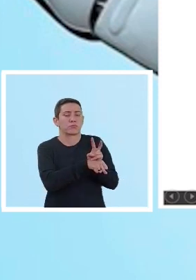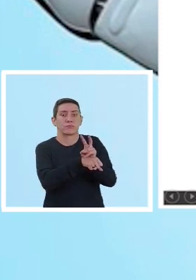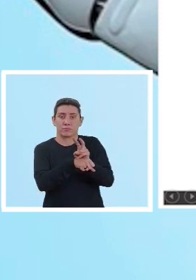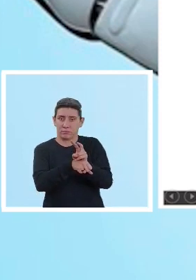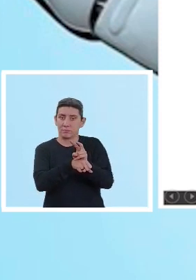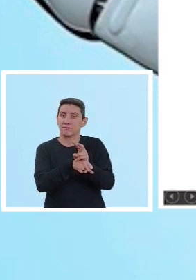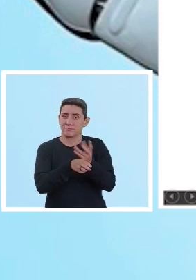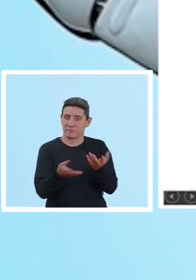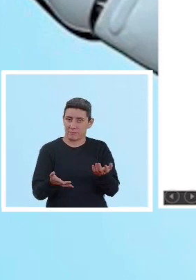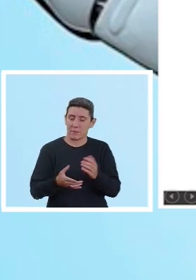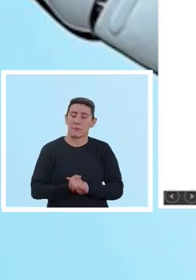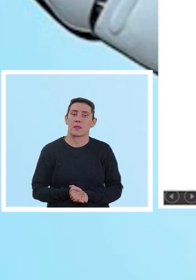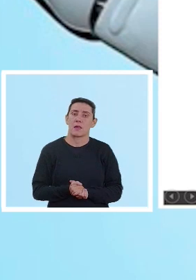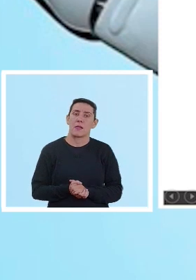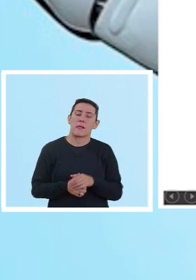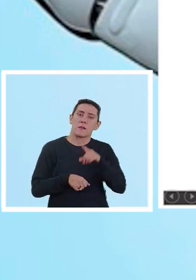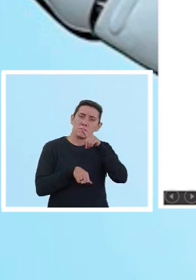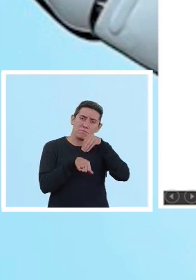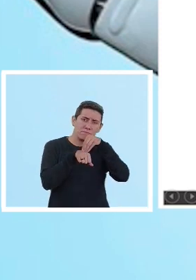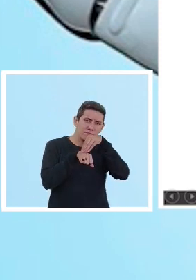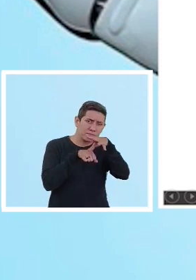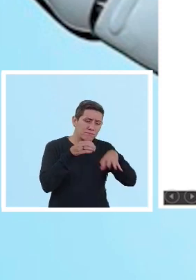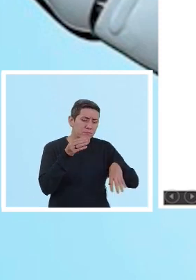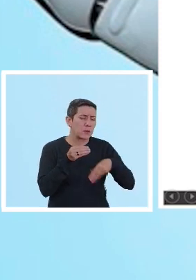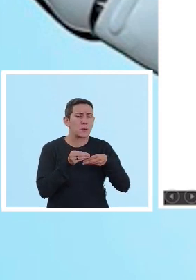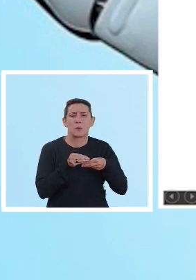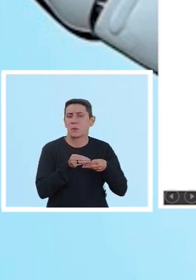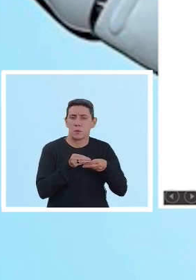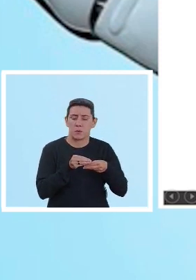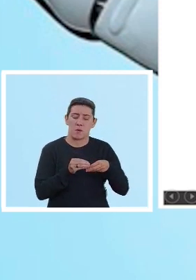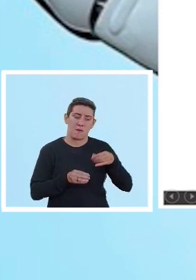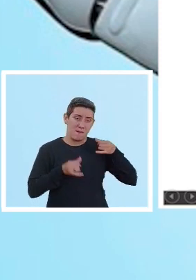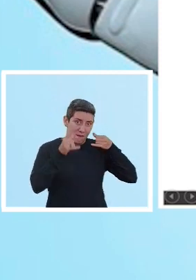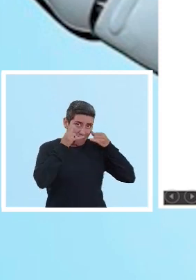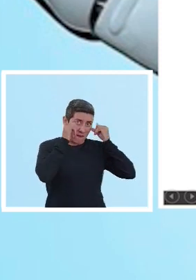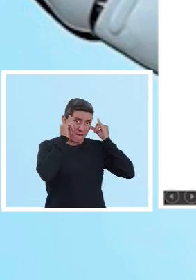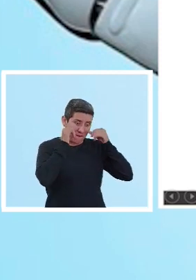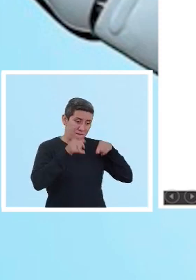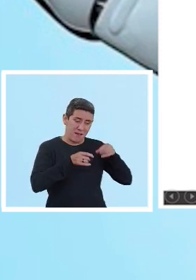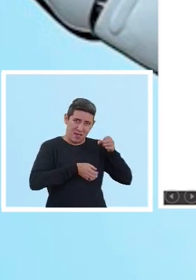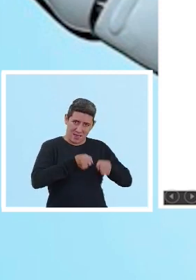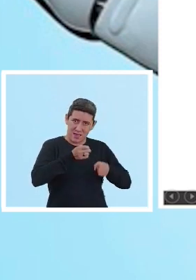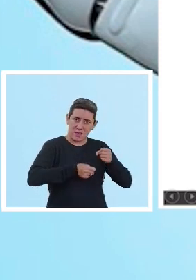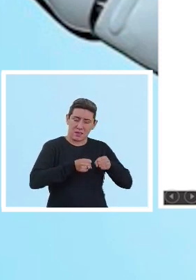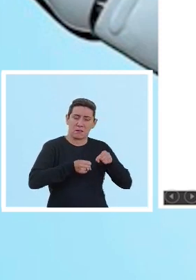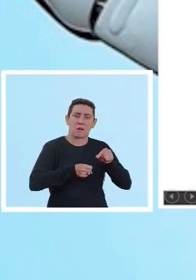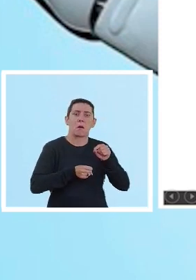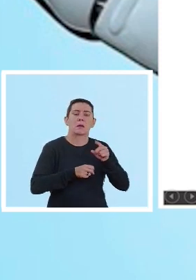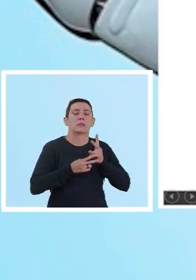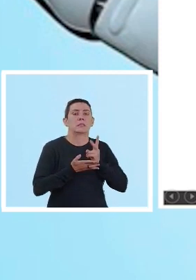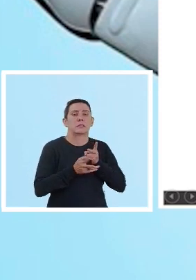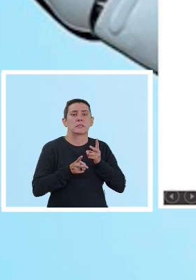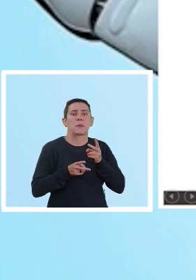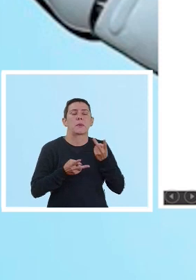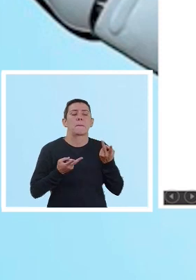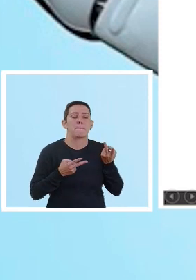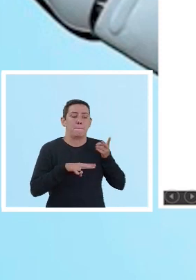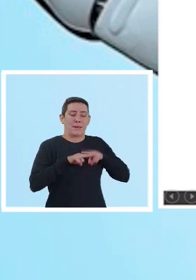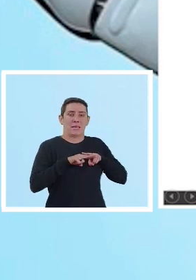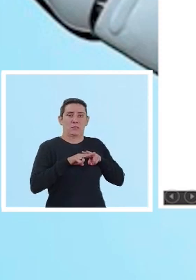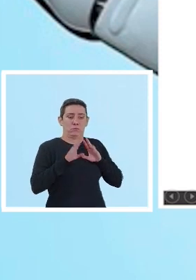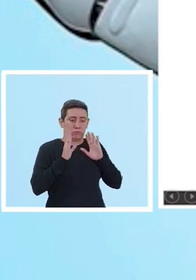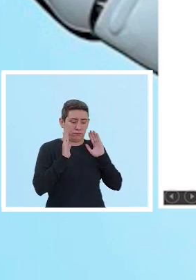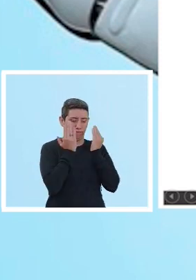20 a vaca leiteira elas elas ficam em espaços fechados né no sistema de